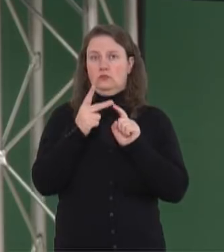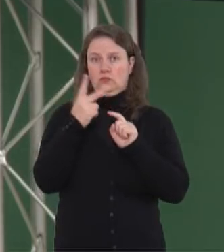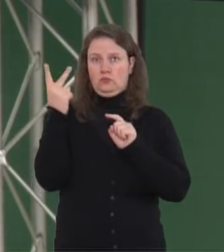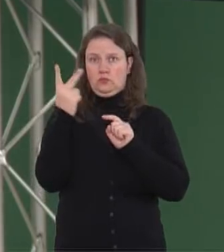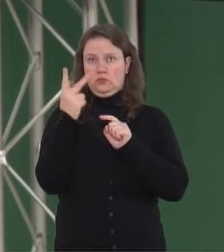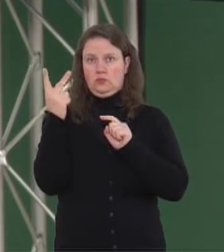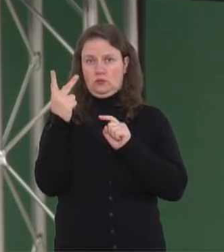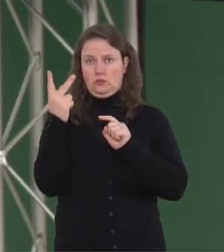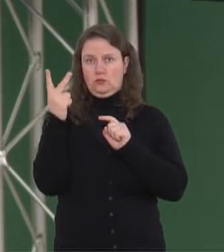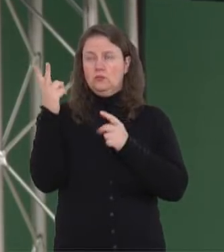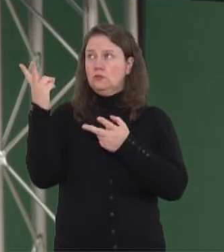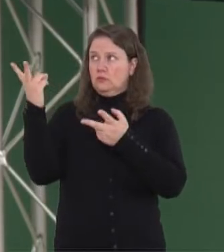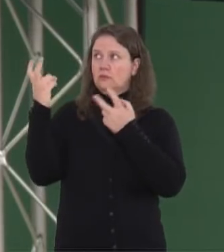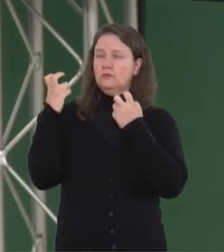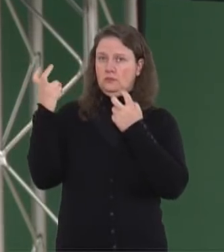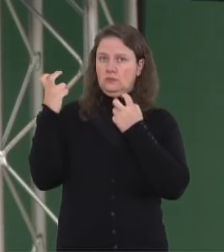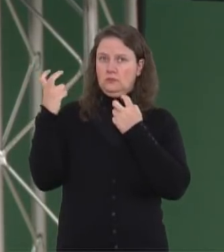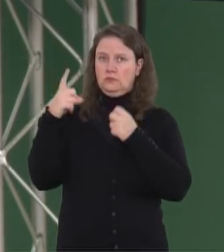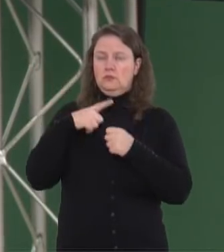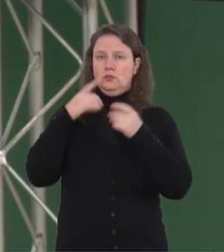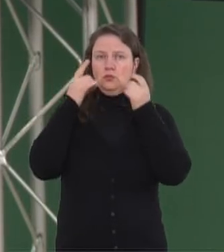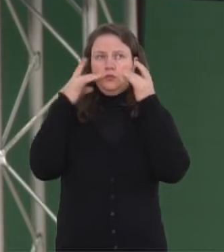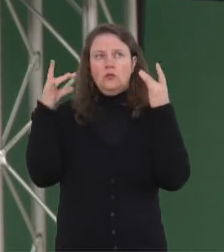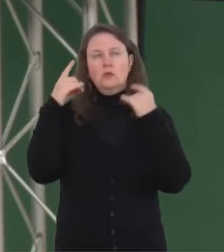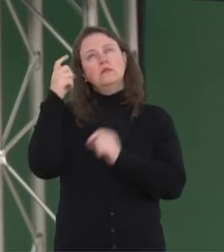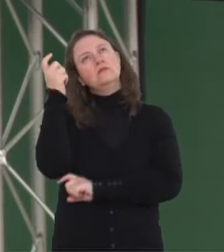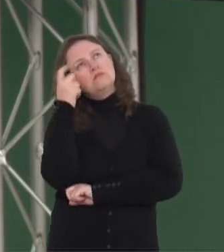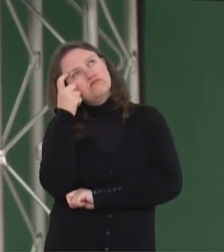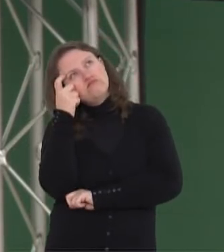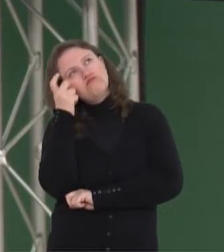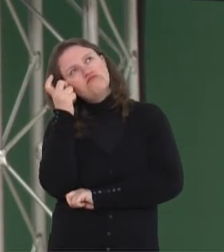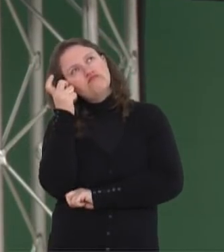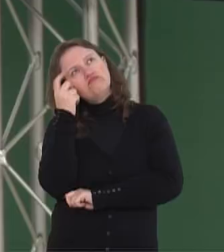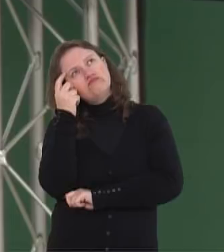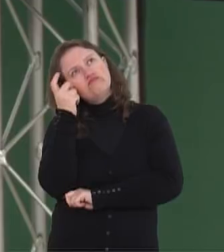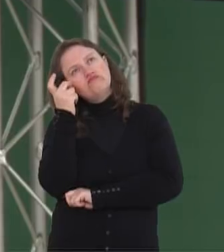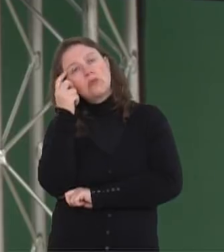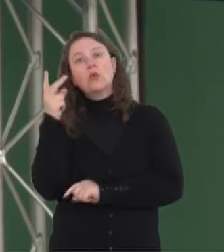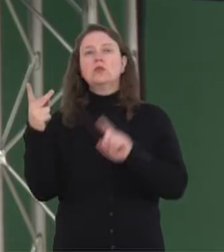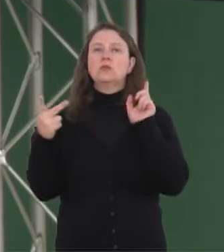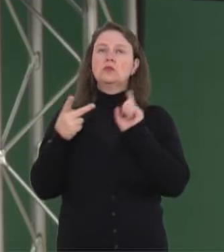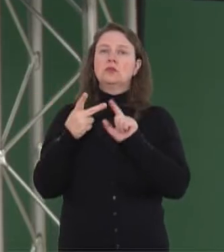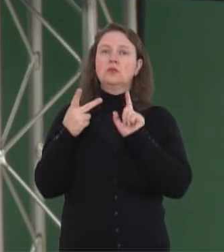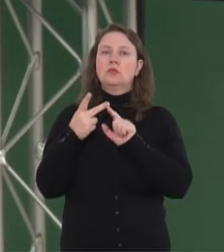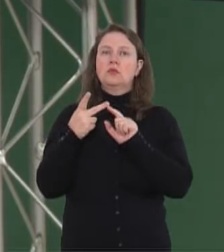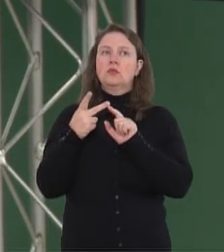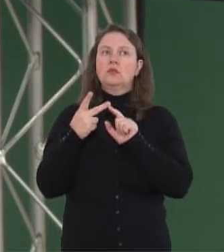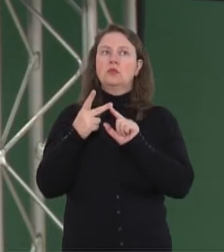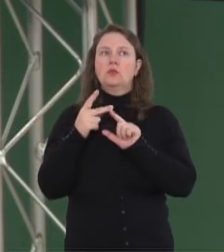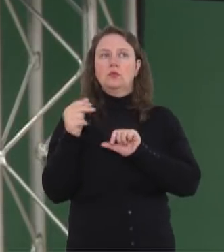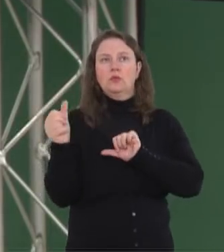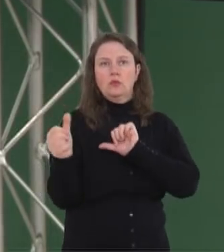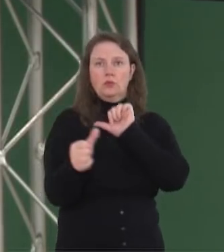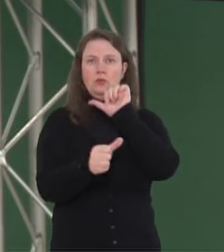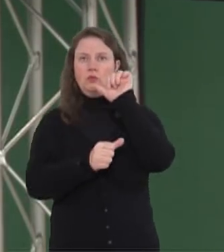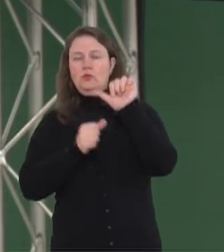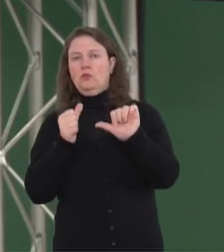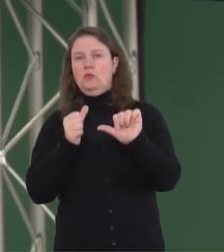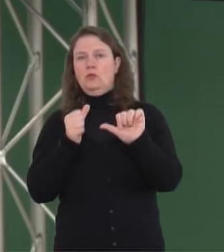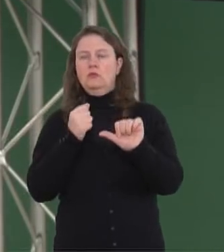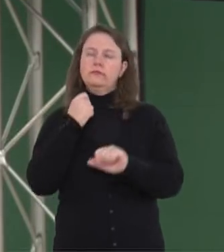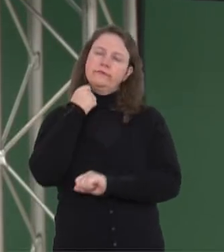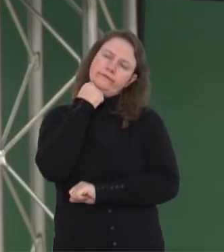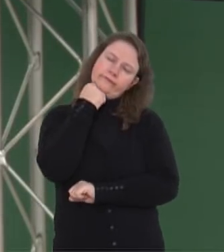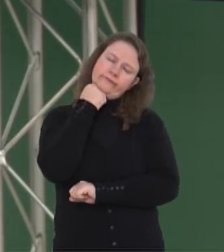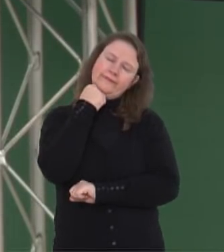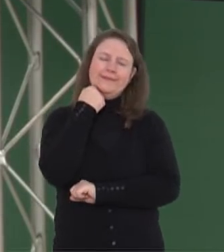situações, como é o caso. Garfield está pensando e também está mudando o seu